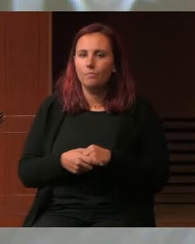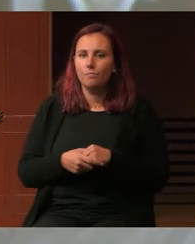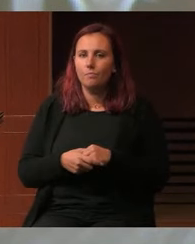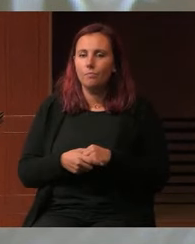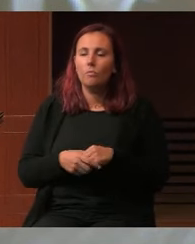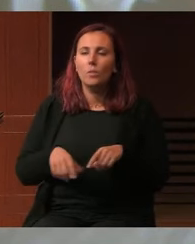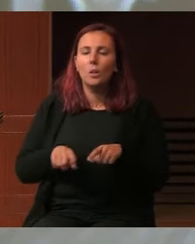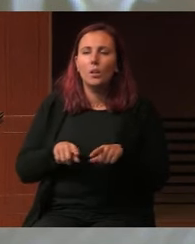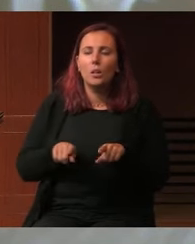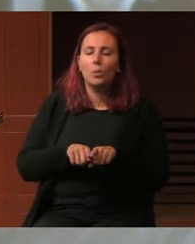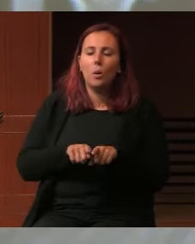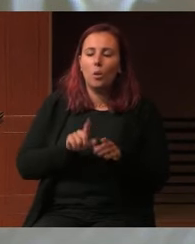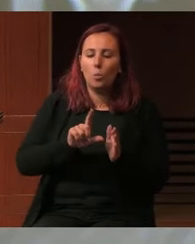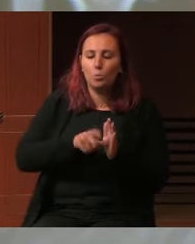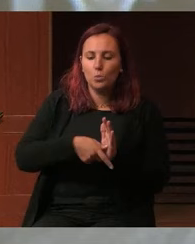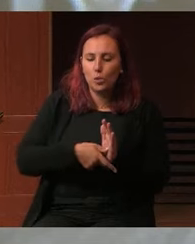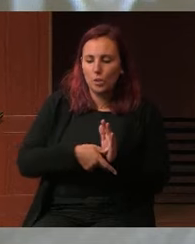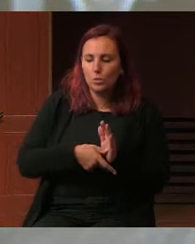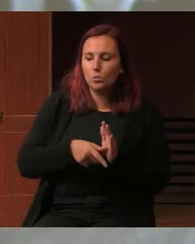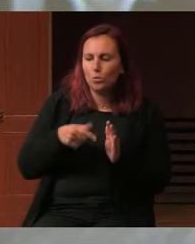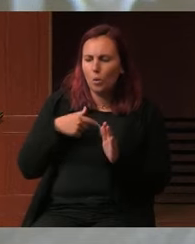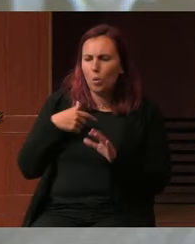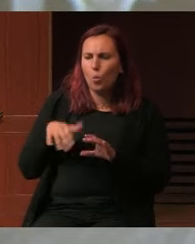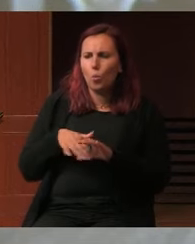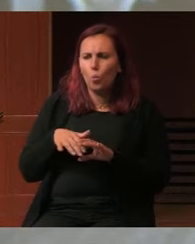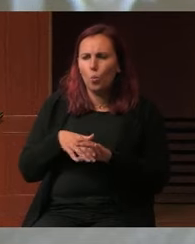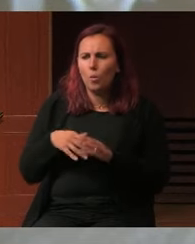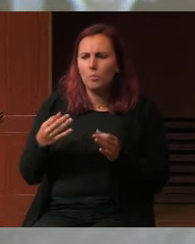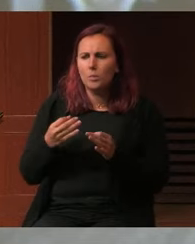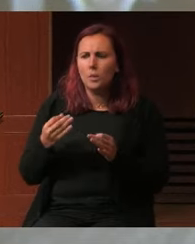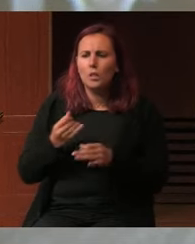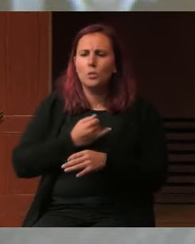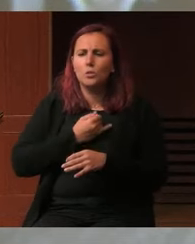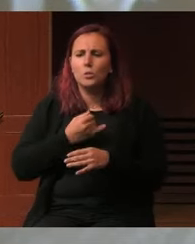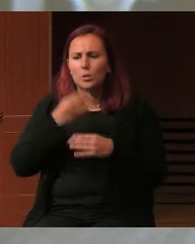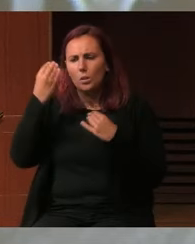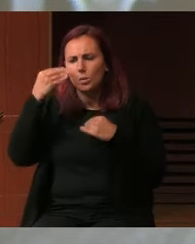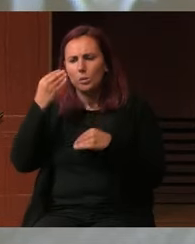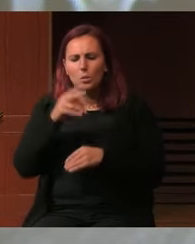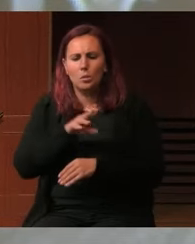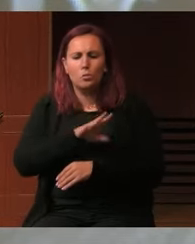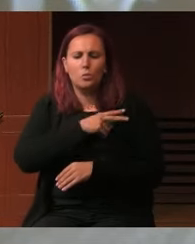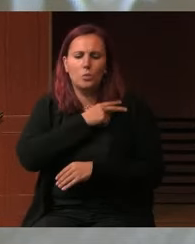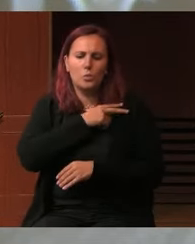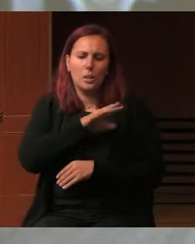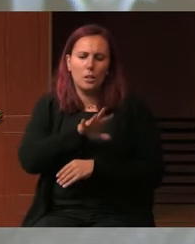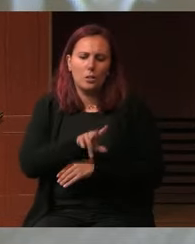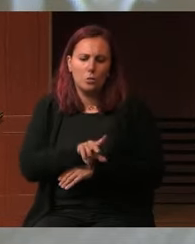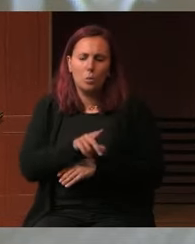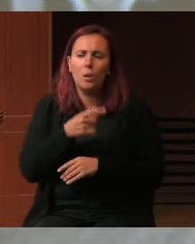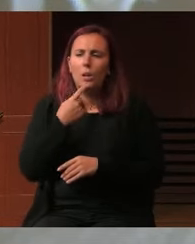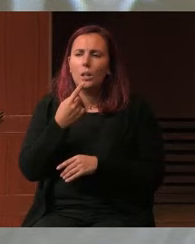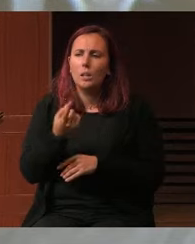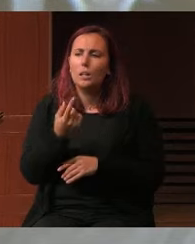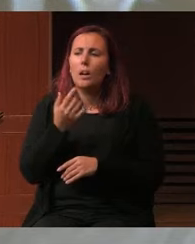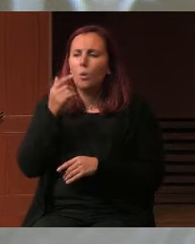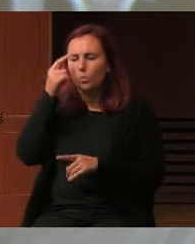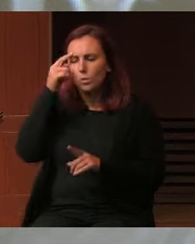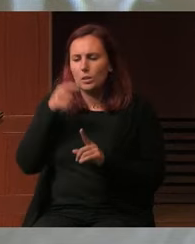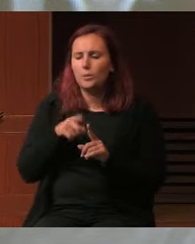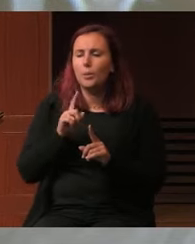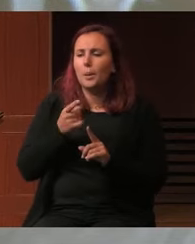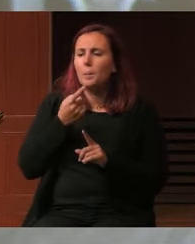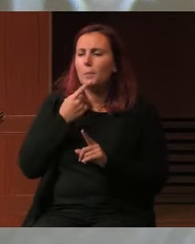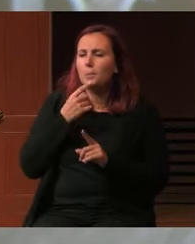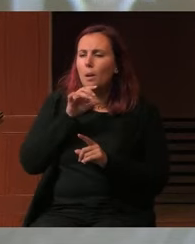um projeto em que nos envolvemos no contexto do Instituto de Educação da Universidade de Lisboa, que pretendia efetivamente perceber como é que, de forma